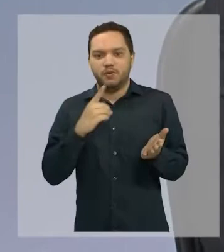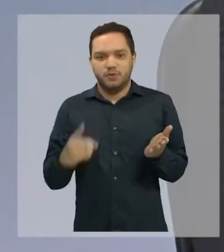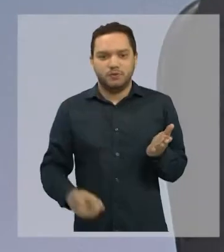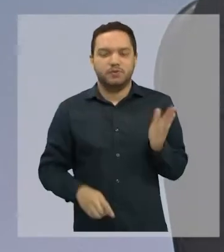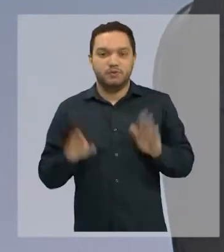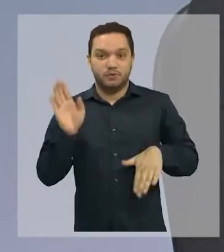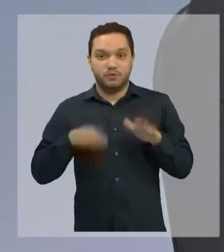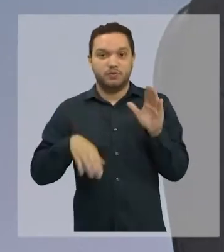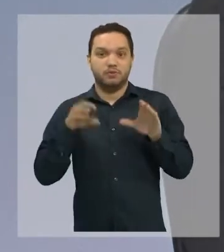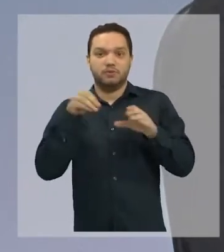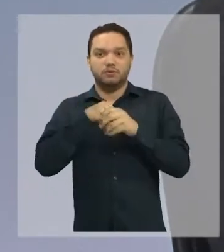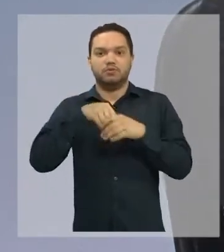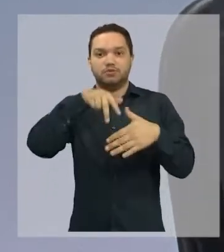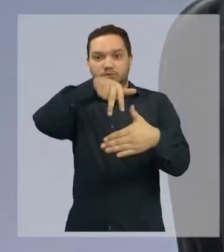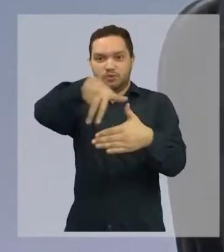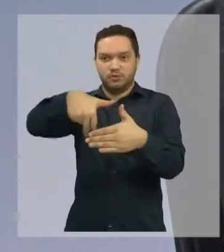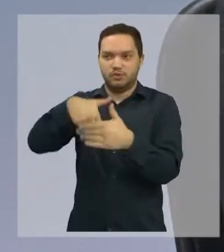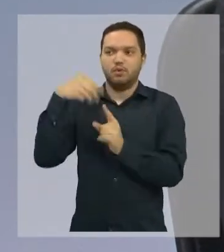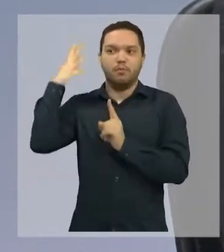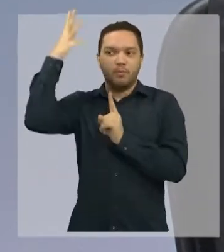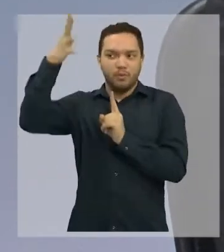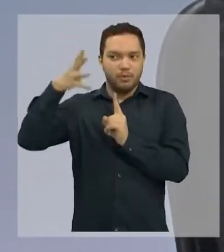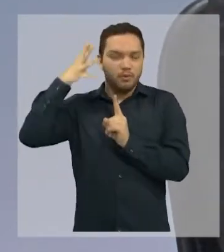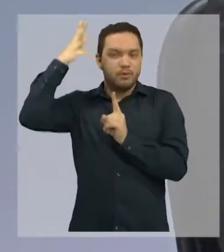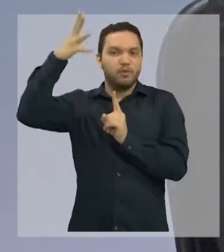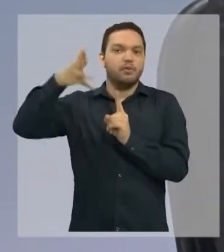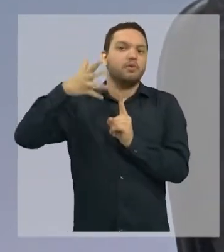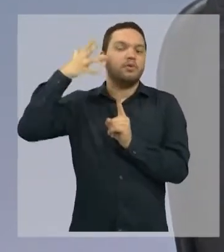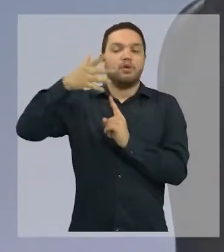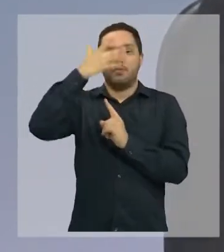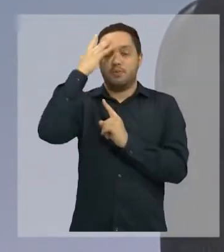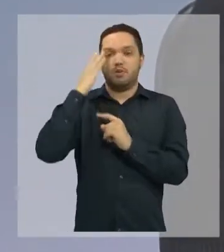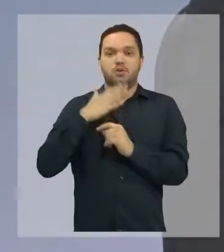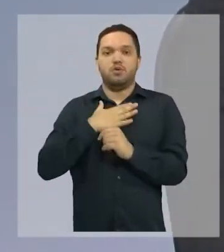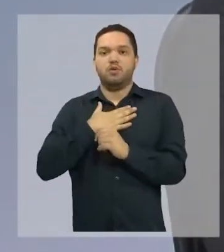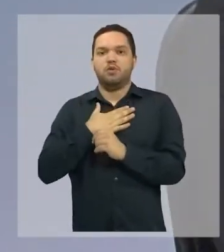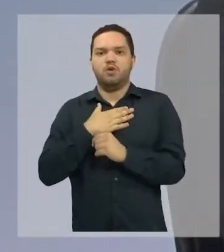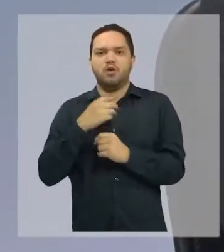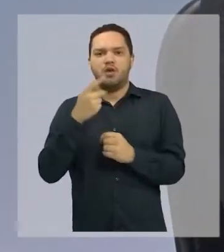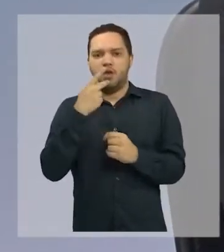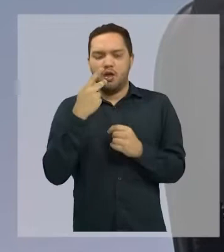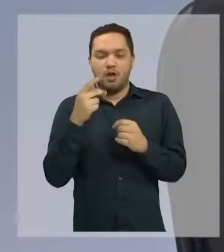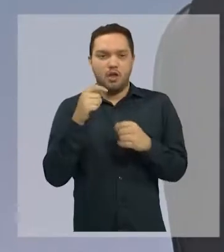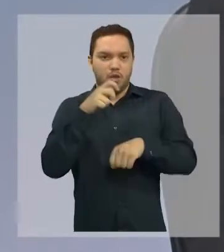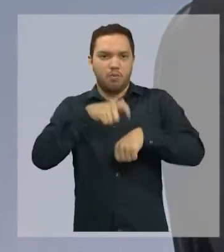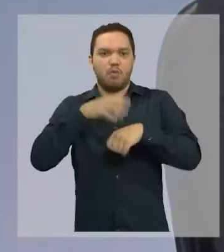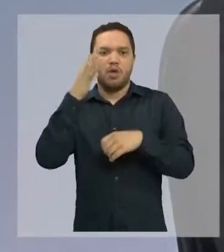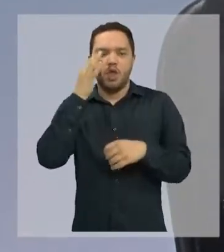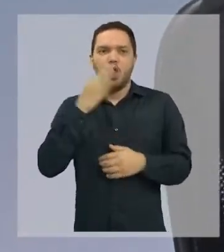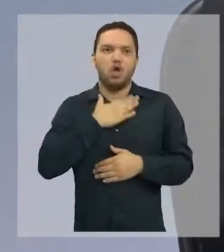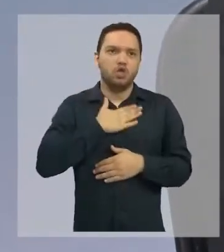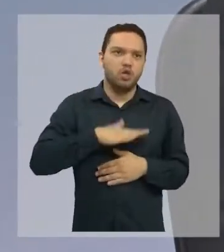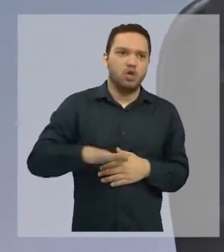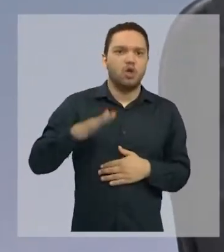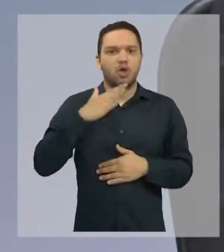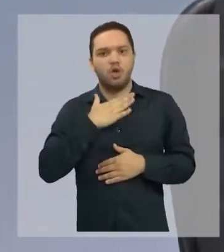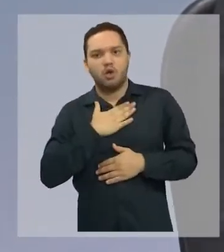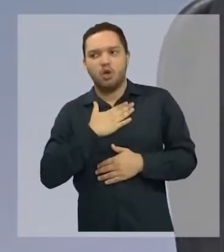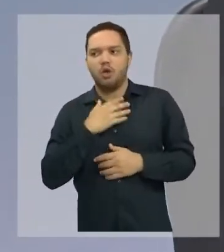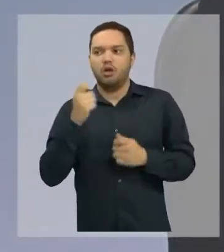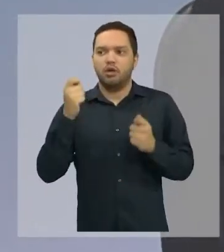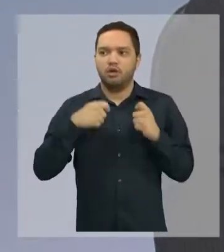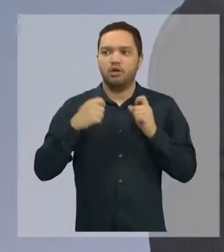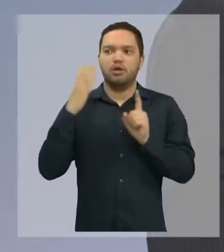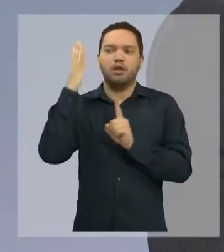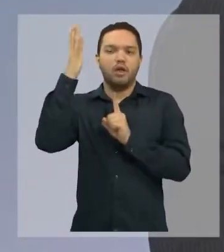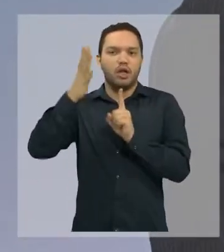muitas vezes ele está lá no púlpito falando e os seguidores dele começam a dizer não gostei, ou gostei, e aí ele vai